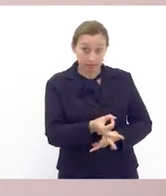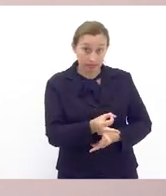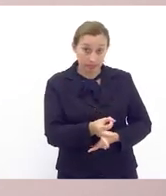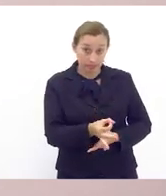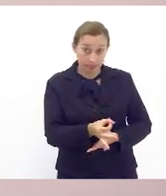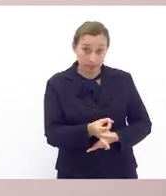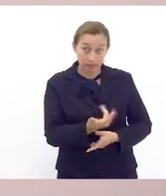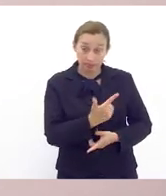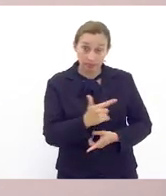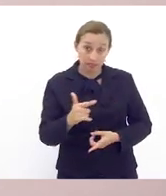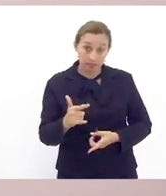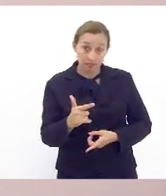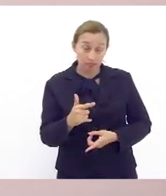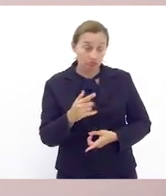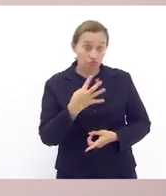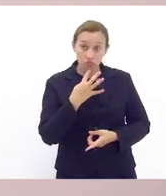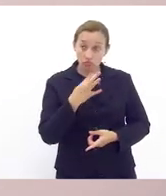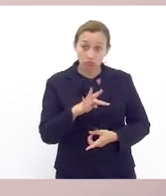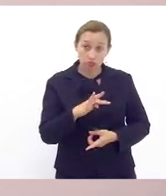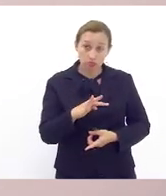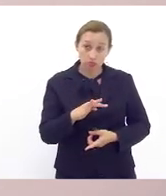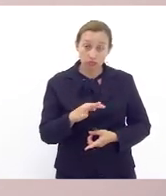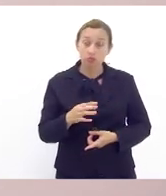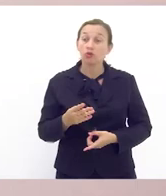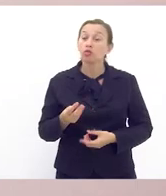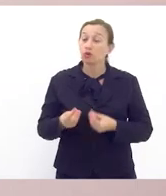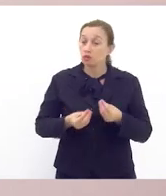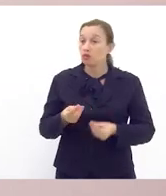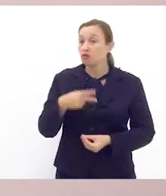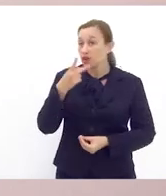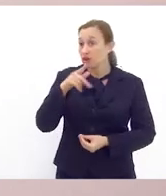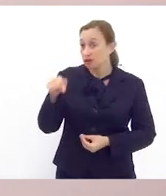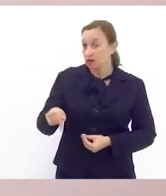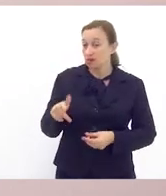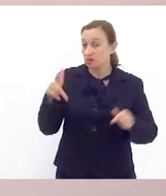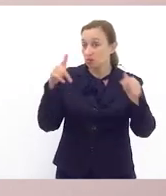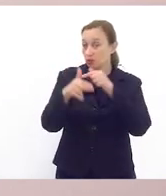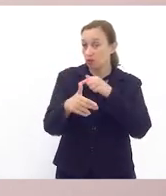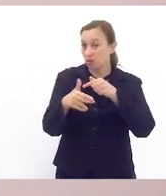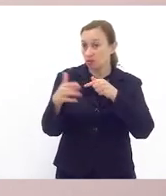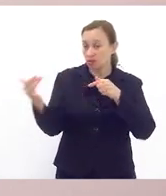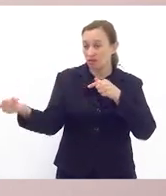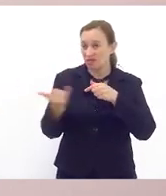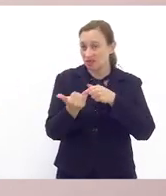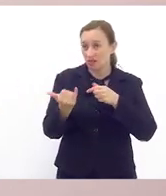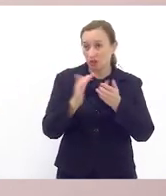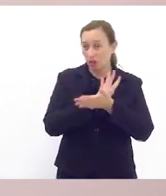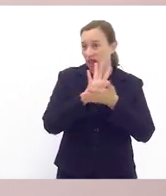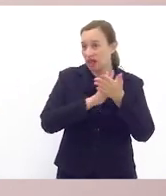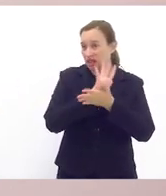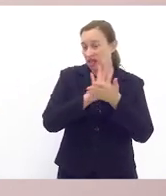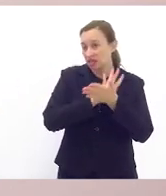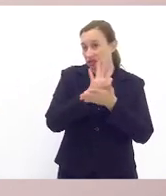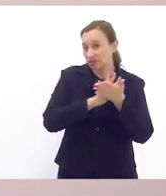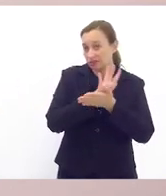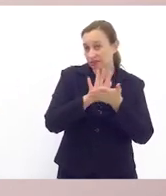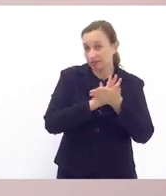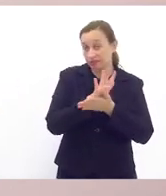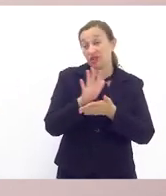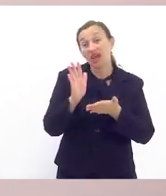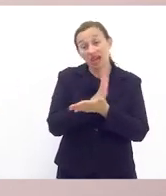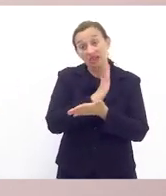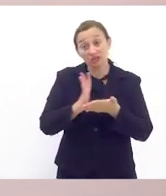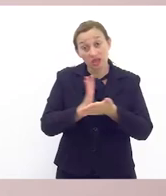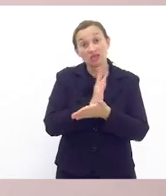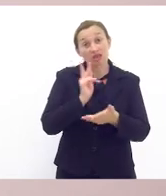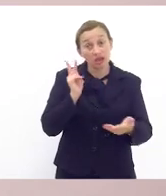vezes não tem o devido conhecimento quando foi dito aqui que há o corte sem o aviso prévio ou consumidor às vezes esse aviso